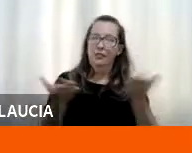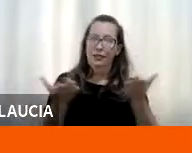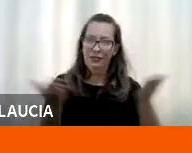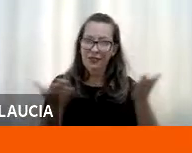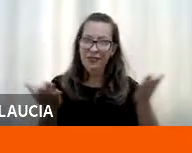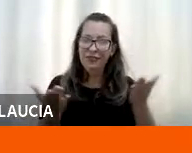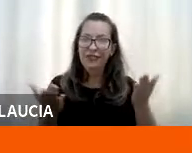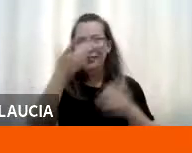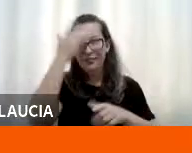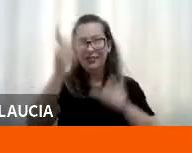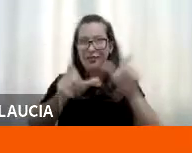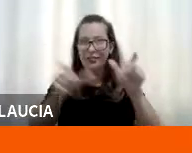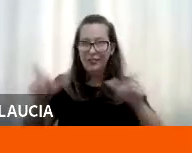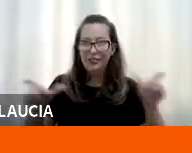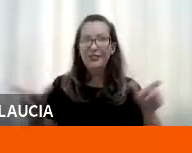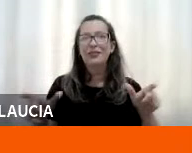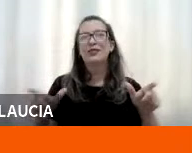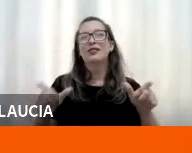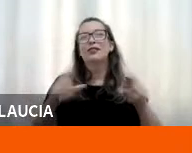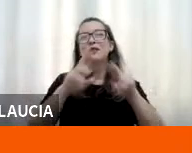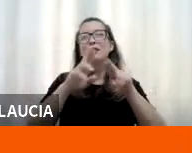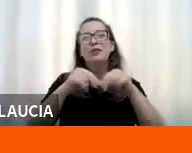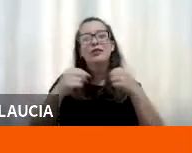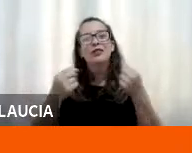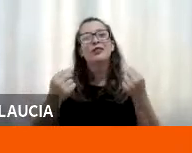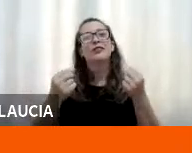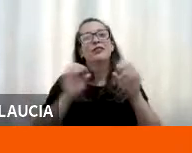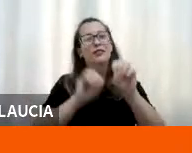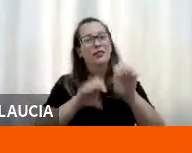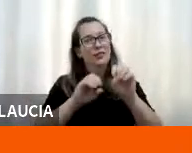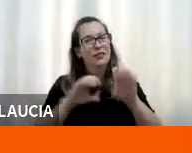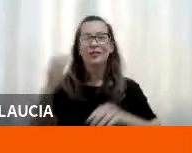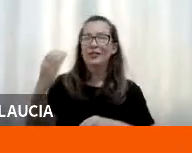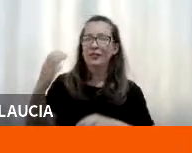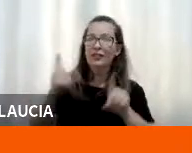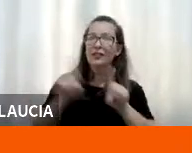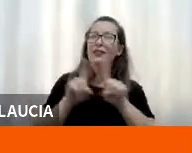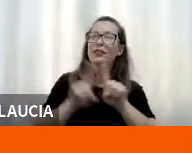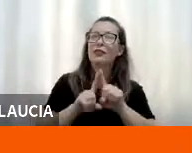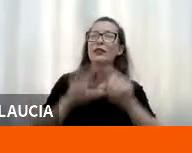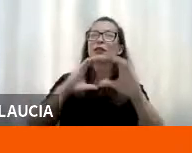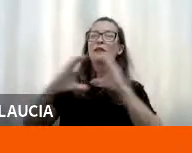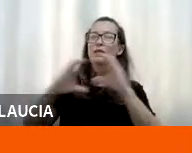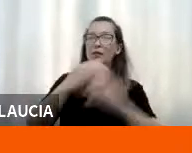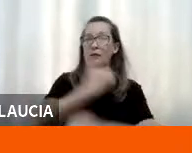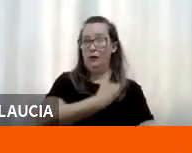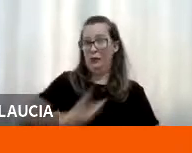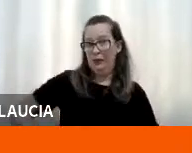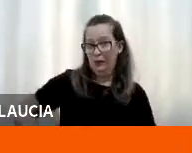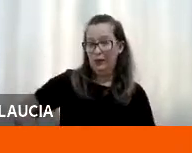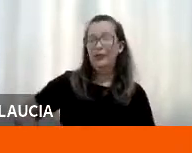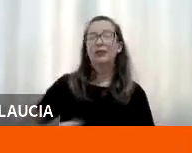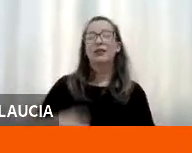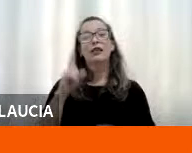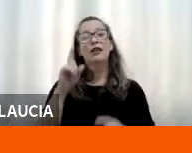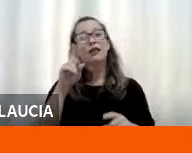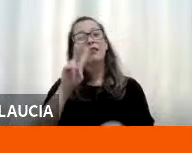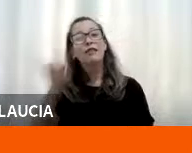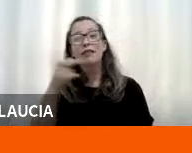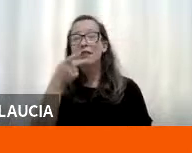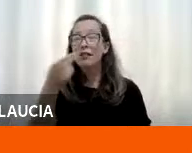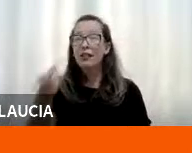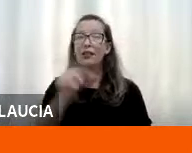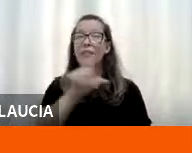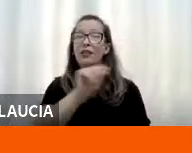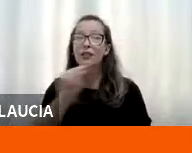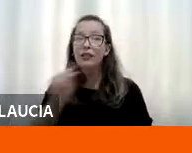serem comuns para a divulgação científica e a comunicação pública, vai ser abordar as escolhas